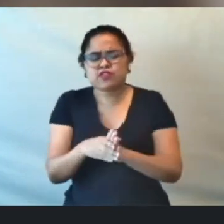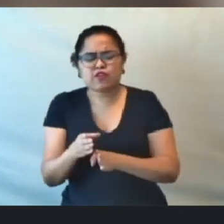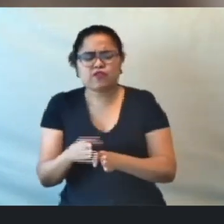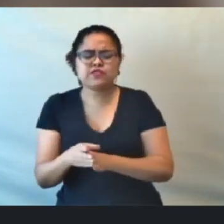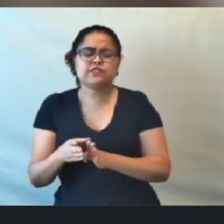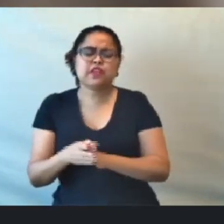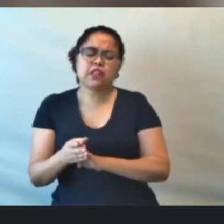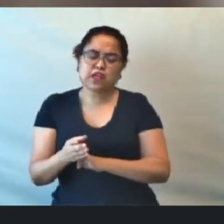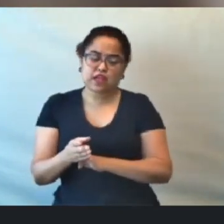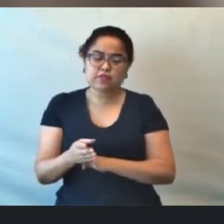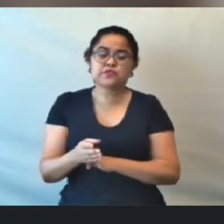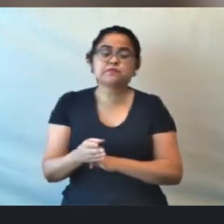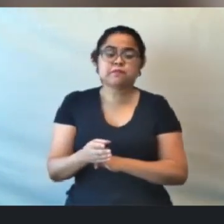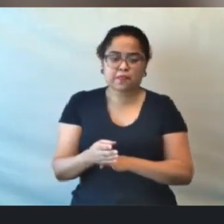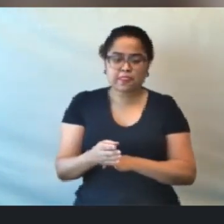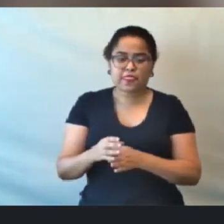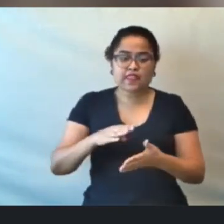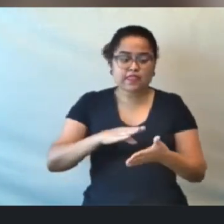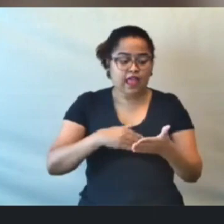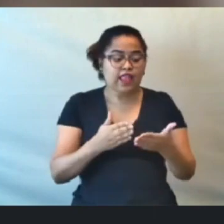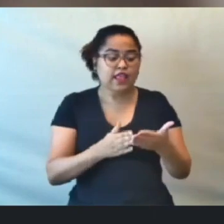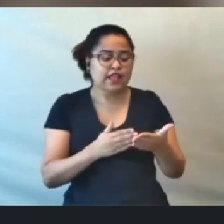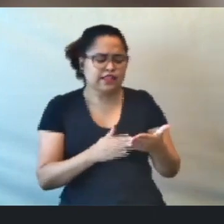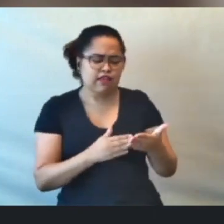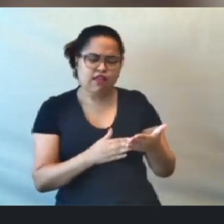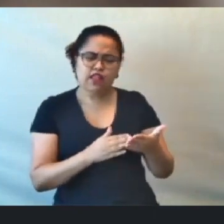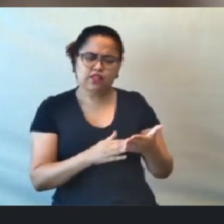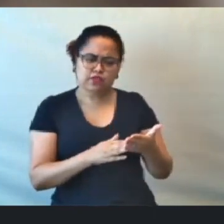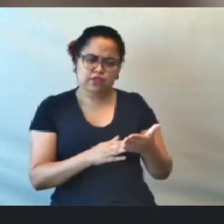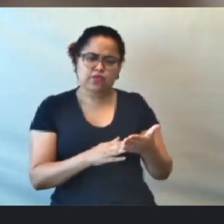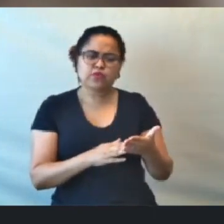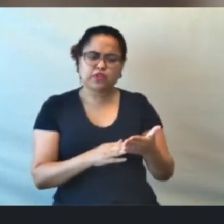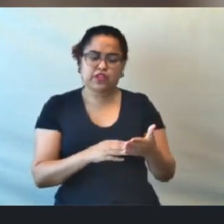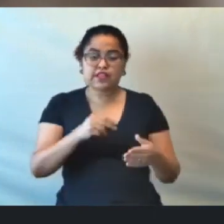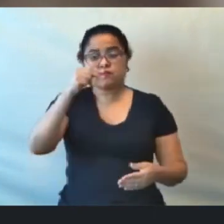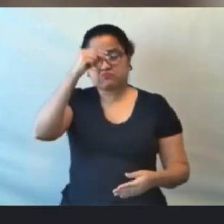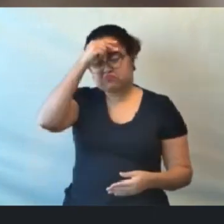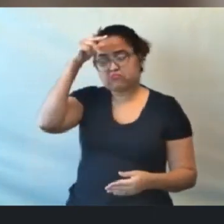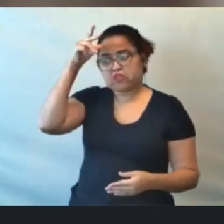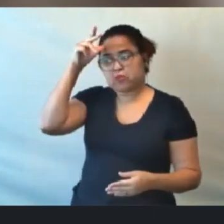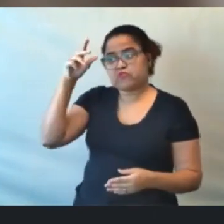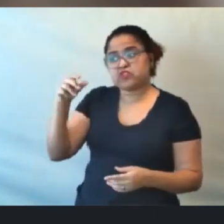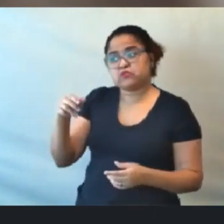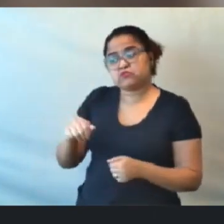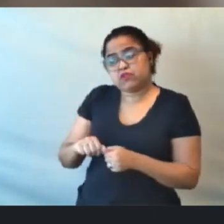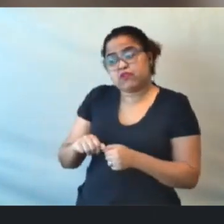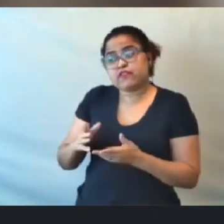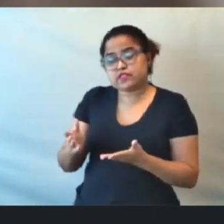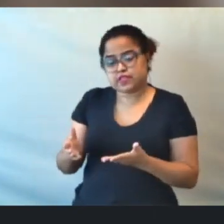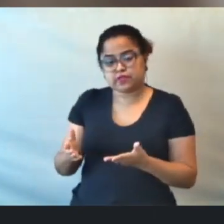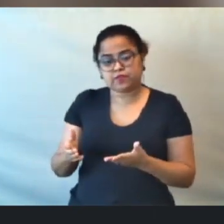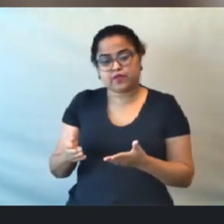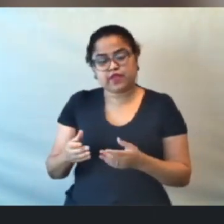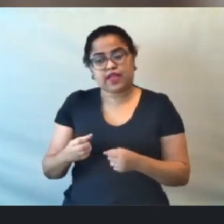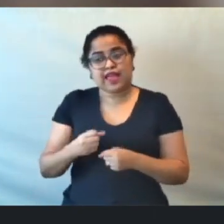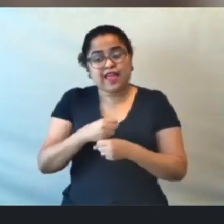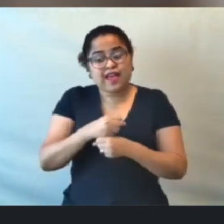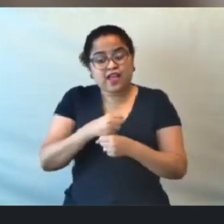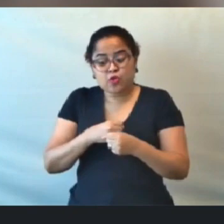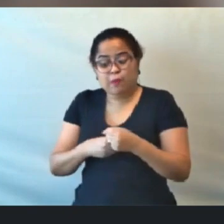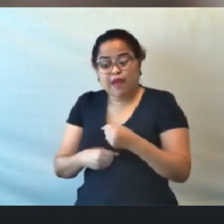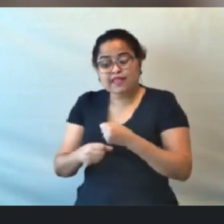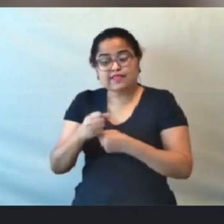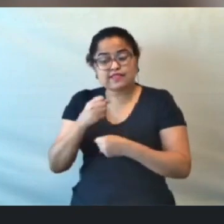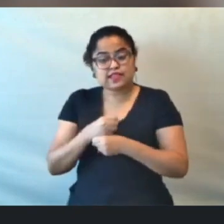tomadas pela prefeitura. Eu não sei realmente no ano passado, não tive mais contato, mas na época que a gente